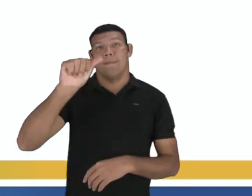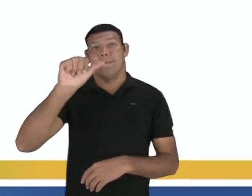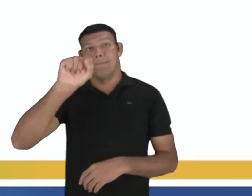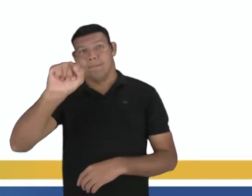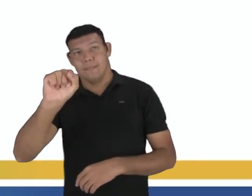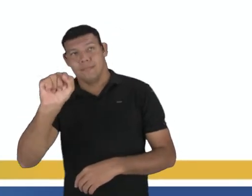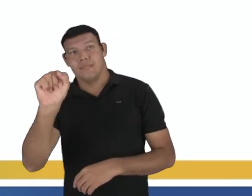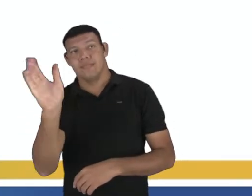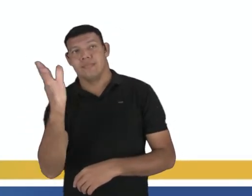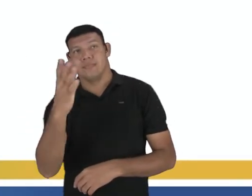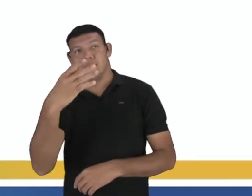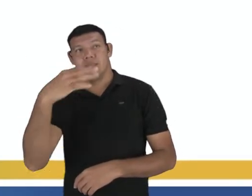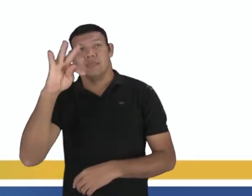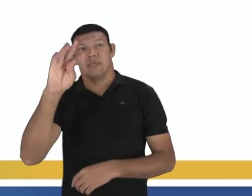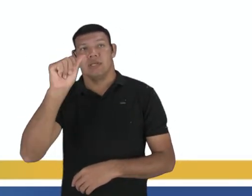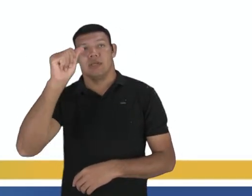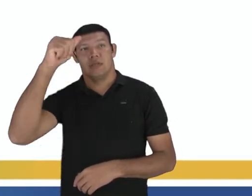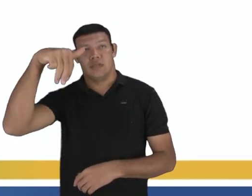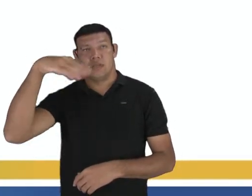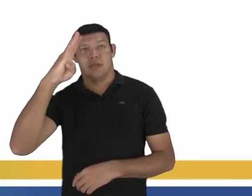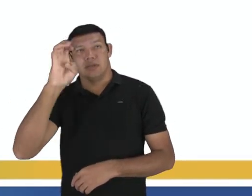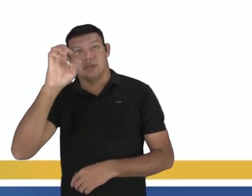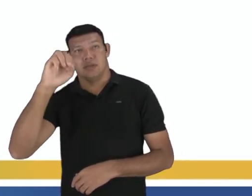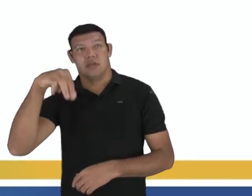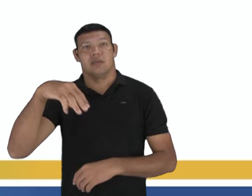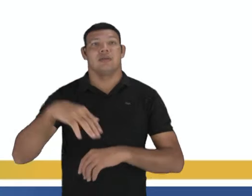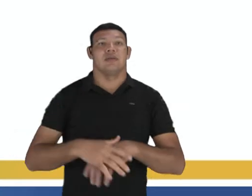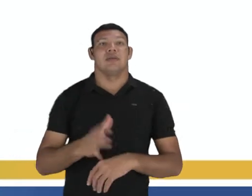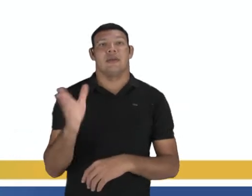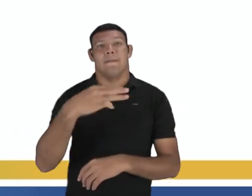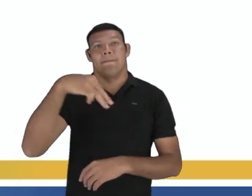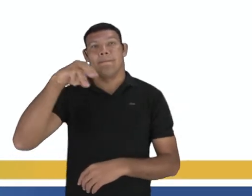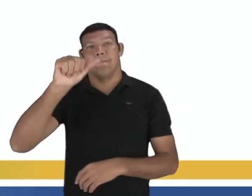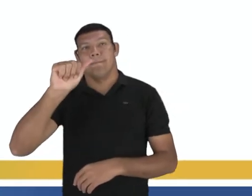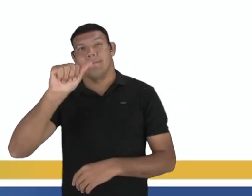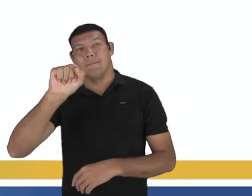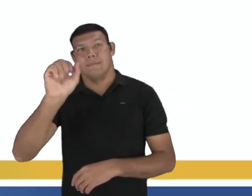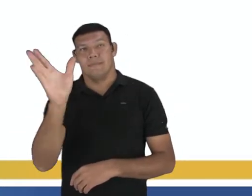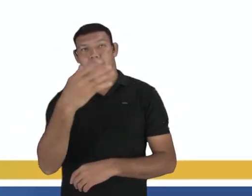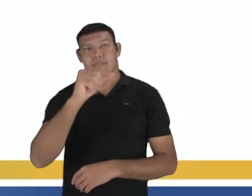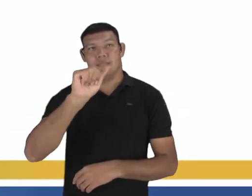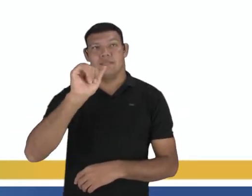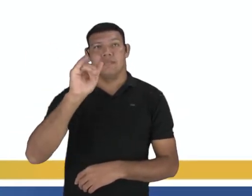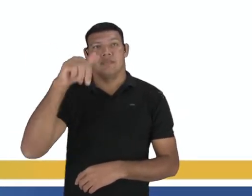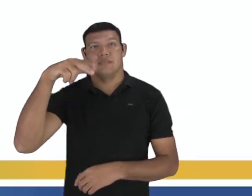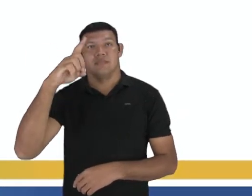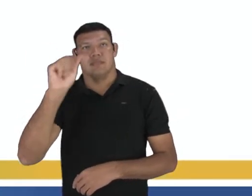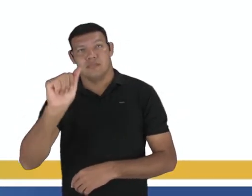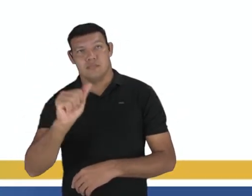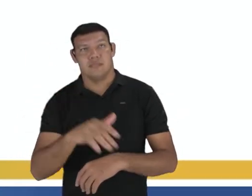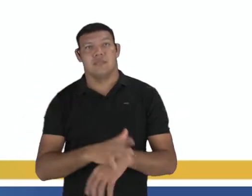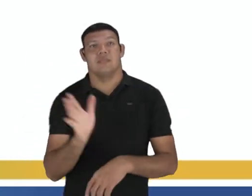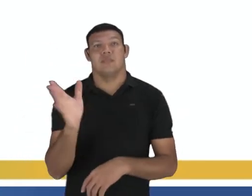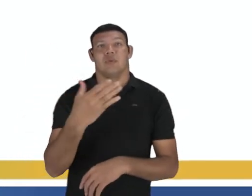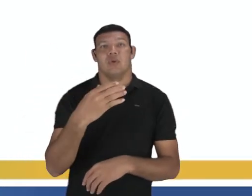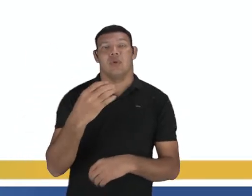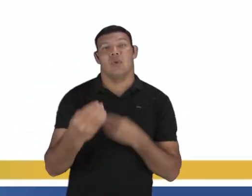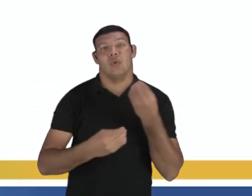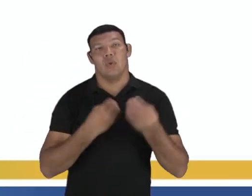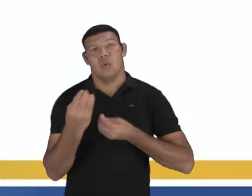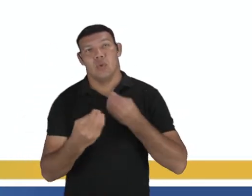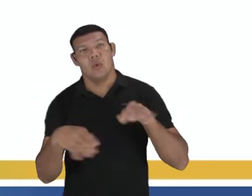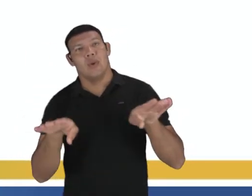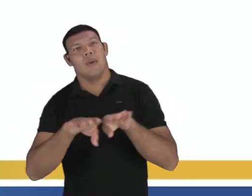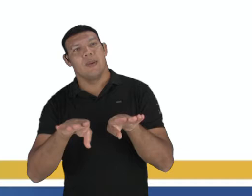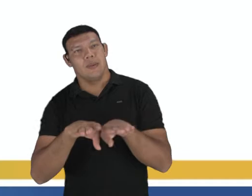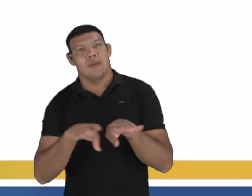lado do outro, aí ele vai ser um operador de adição. Mais ainda, como também, ademais, outro sim, além